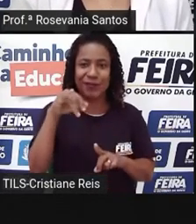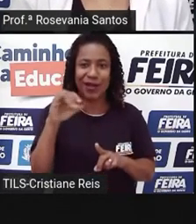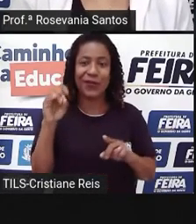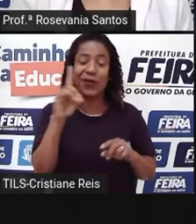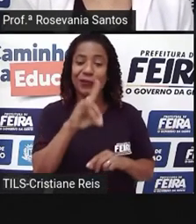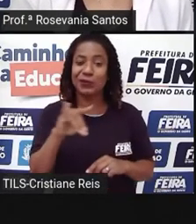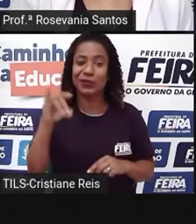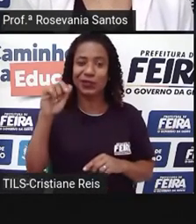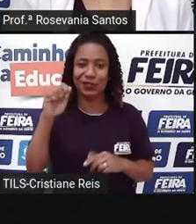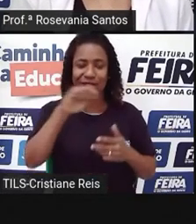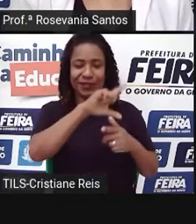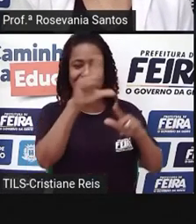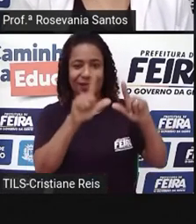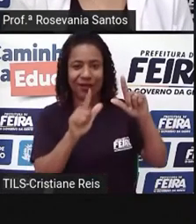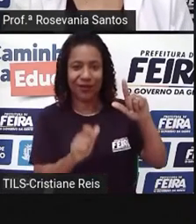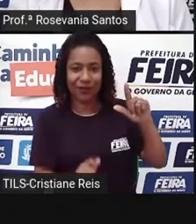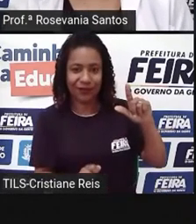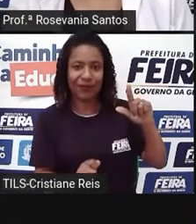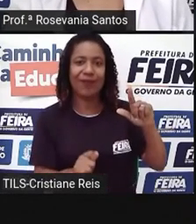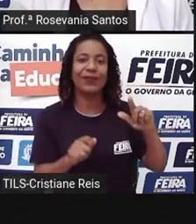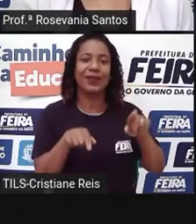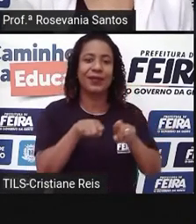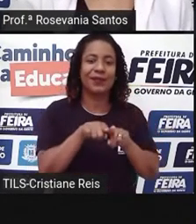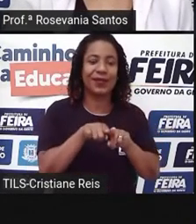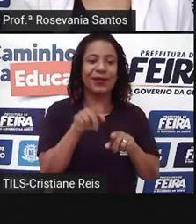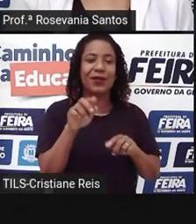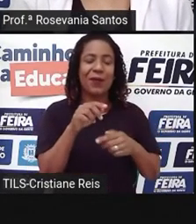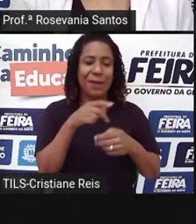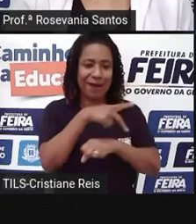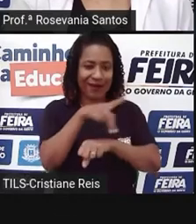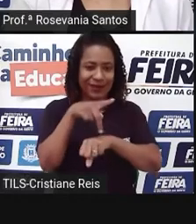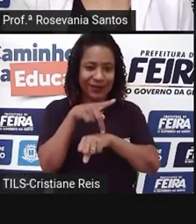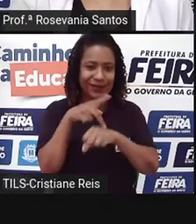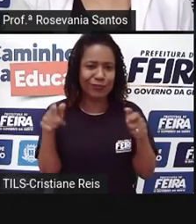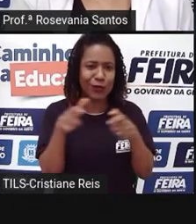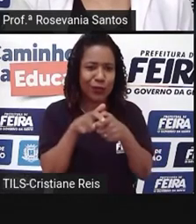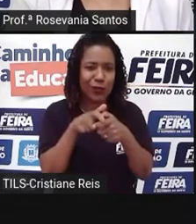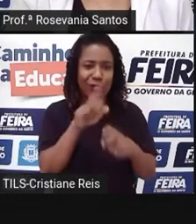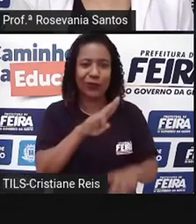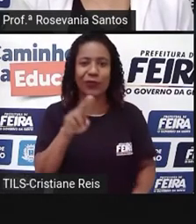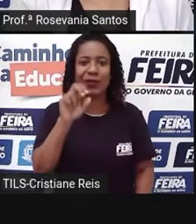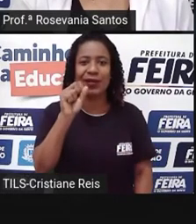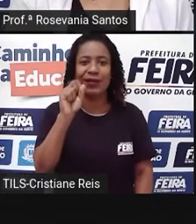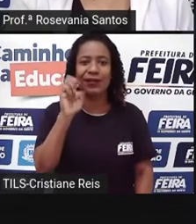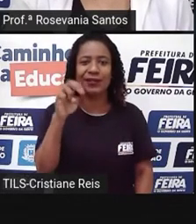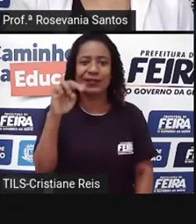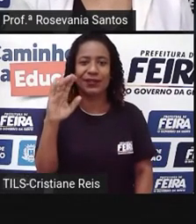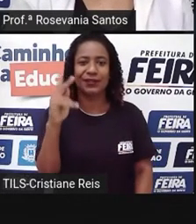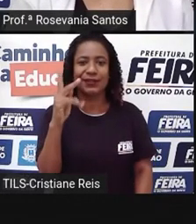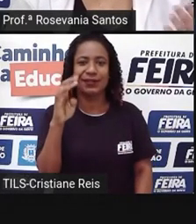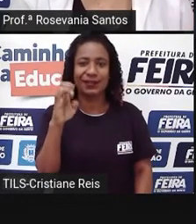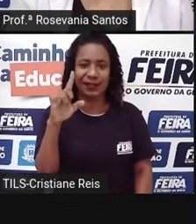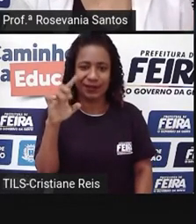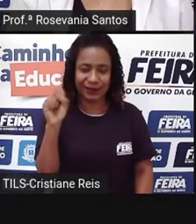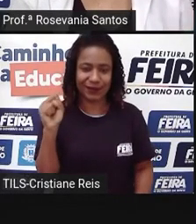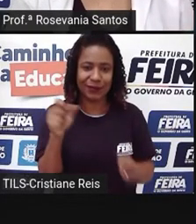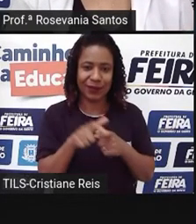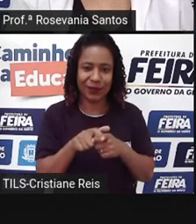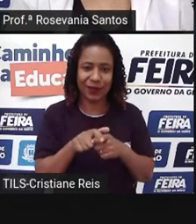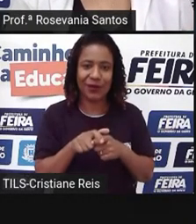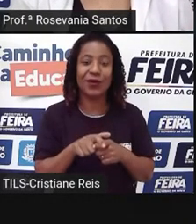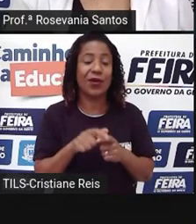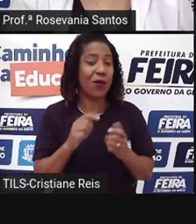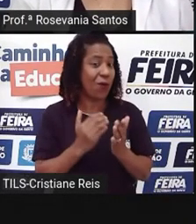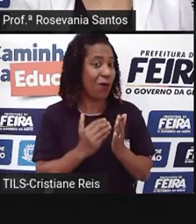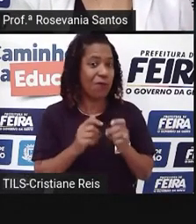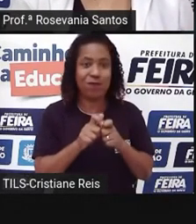né, que o Seychelles é o menor país africano, o maior país é o Sudão, inclusive tem até várias músicas